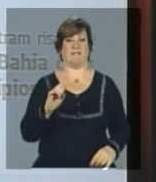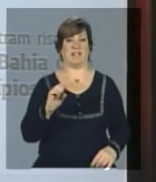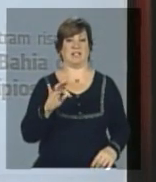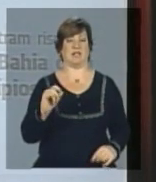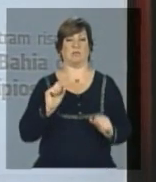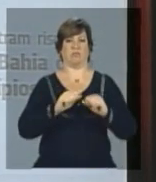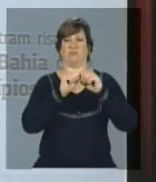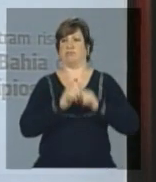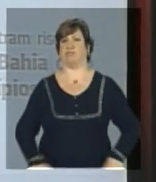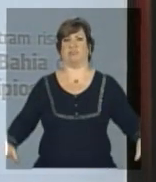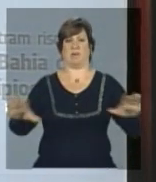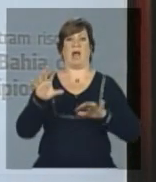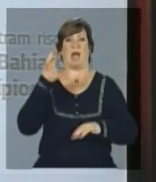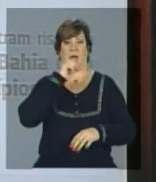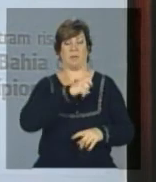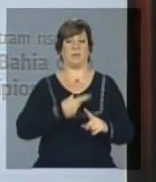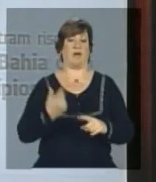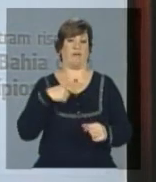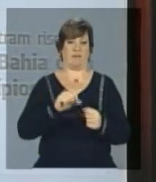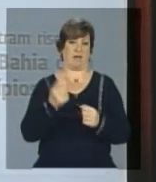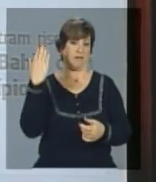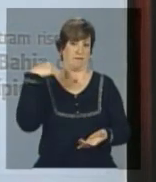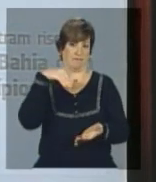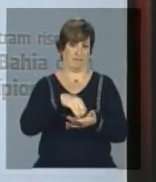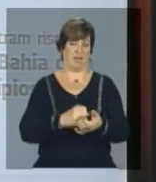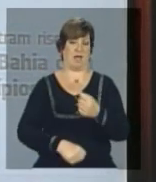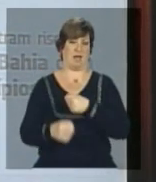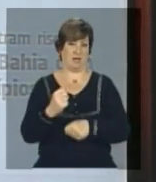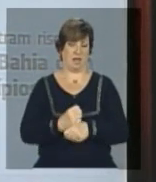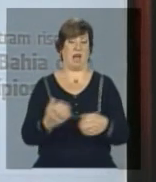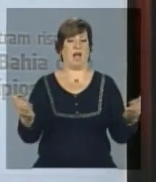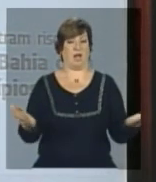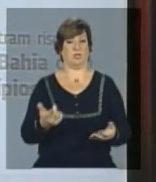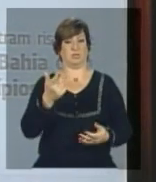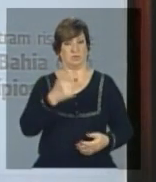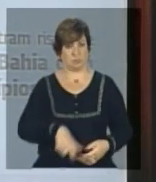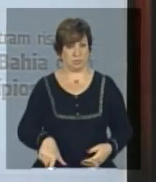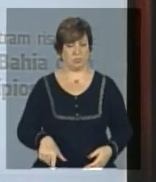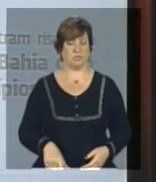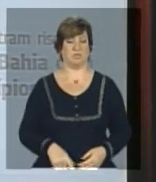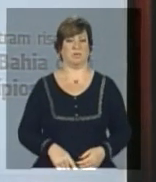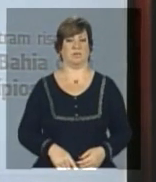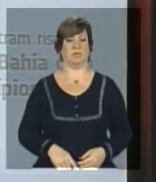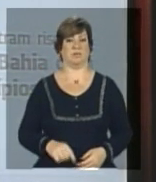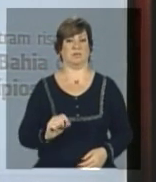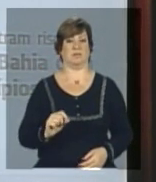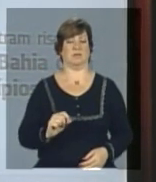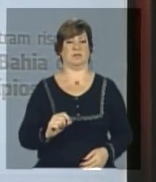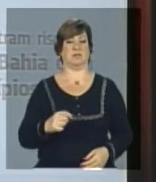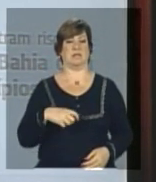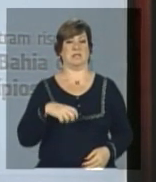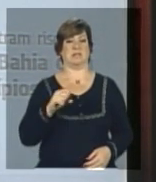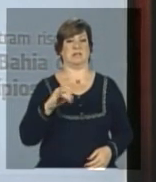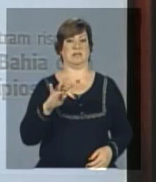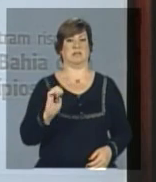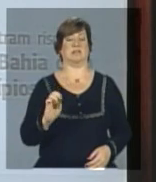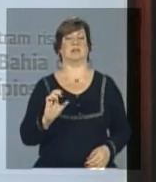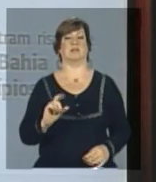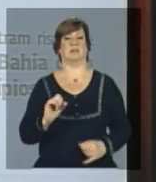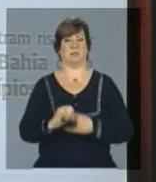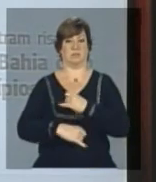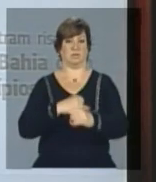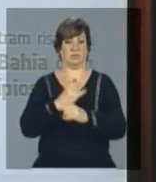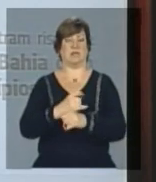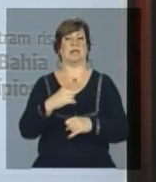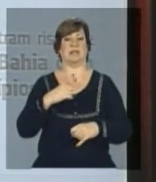rápida, né, que a gente fez final do ano. Repetimos agora, no site eletrônico aí do Ministério vai ter toda